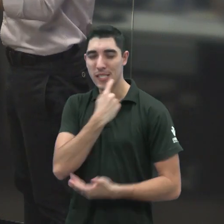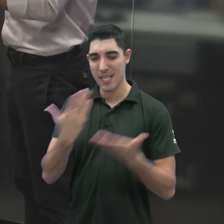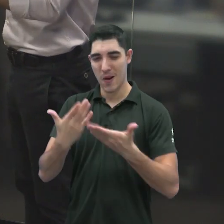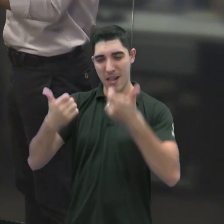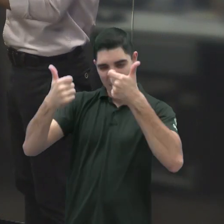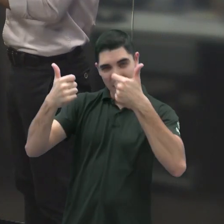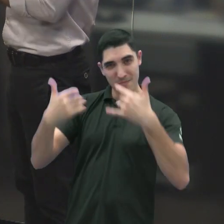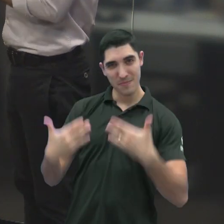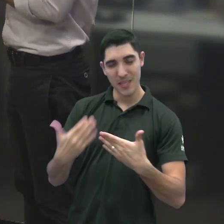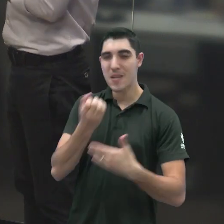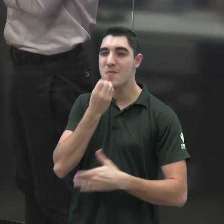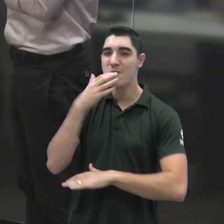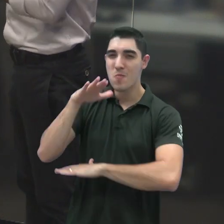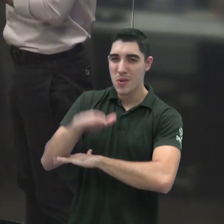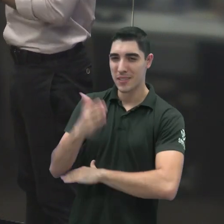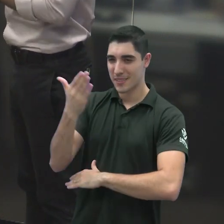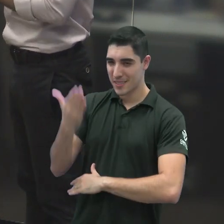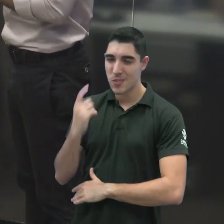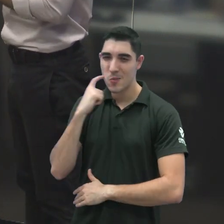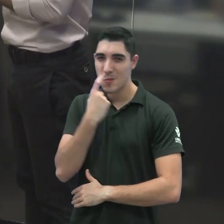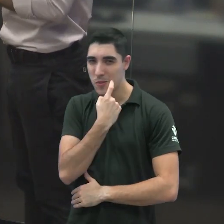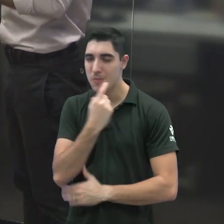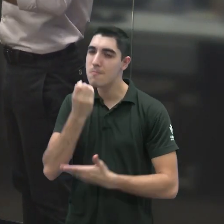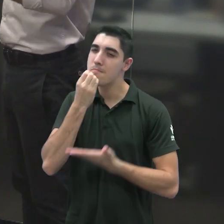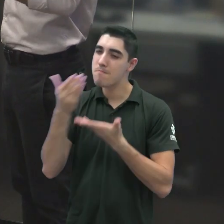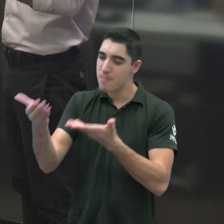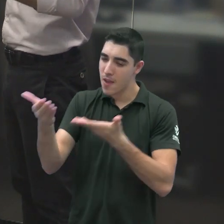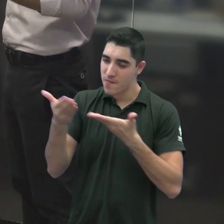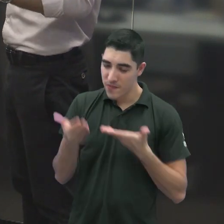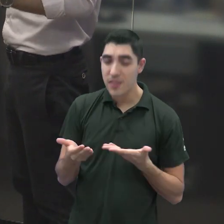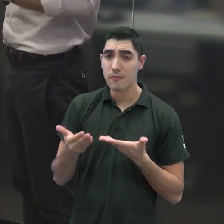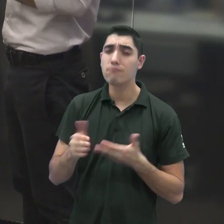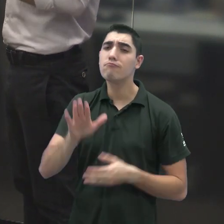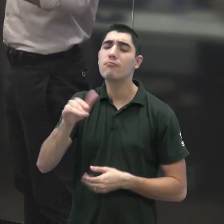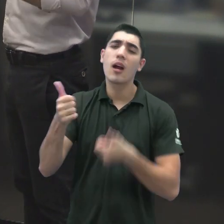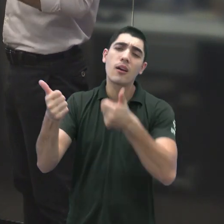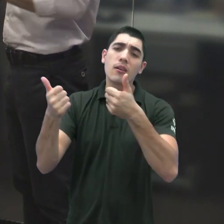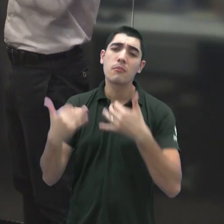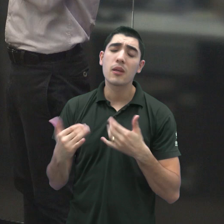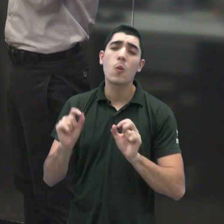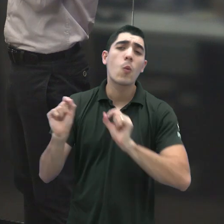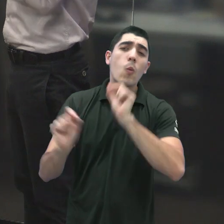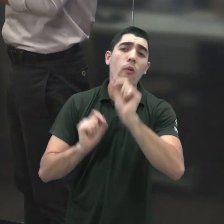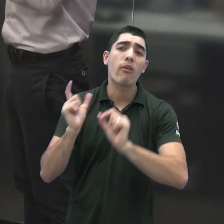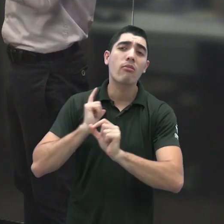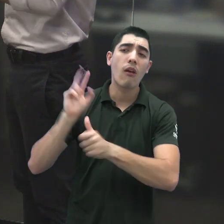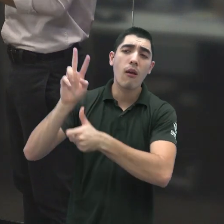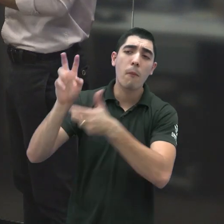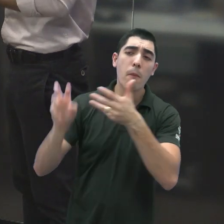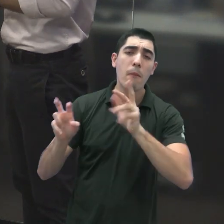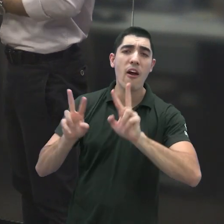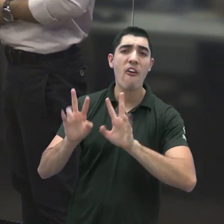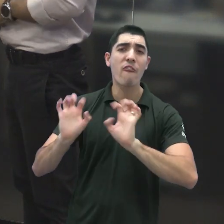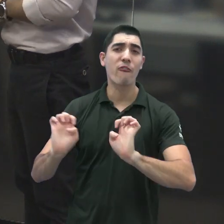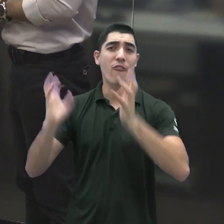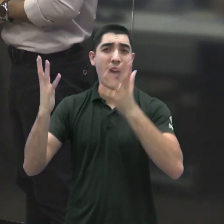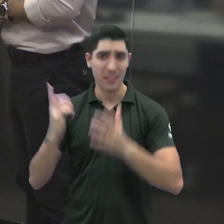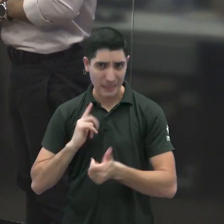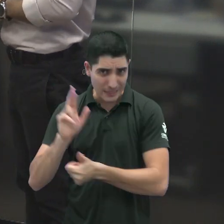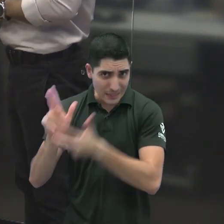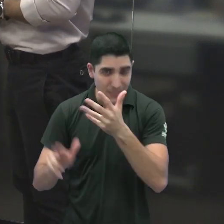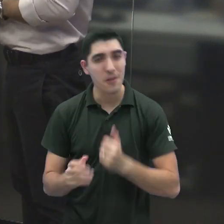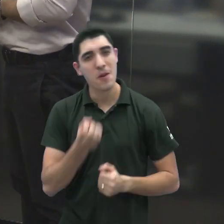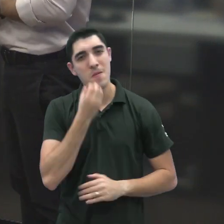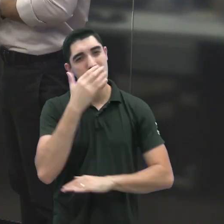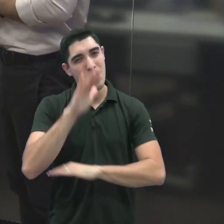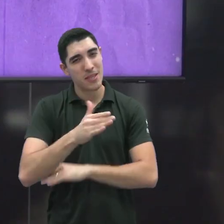Minas, que tá aqui no estúdio com a gente. Boa tarde pra você, Luísa. Seja muito bem-vinda. E eu quero saber o que vai rolar no feriado. Tem muita atração, né? Boa